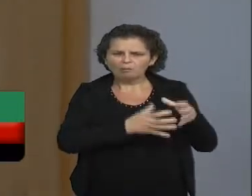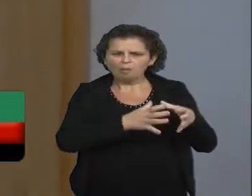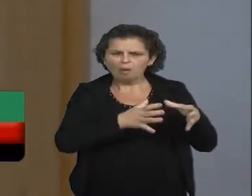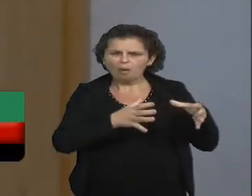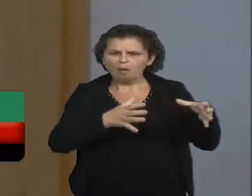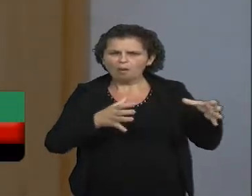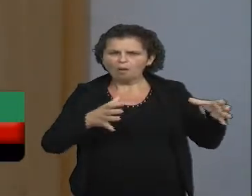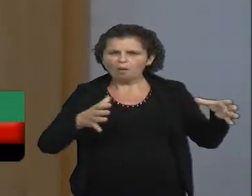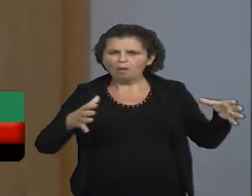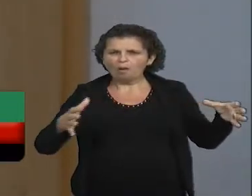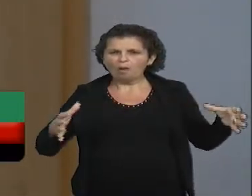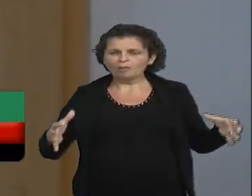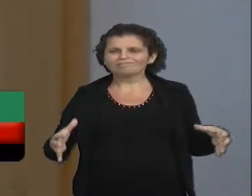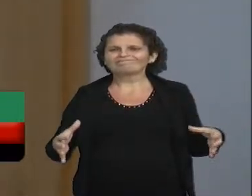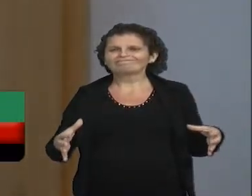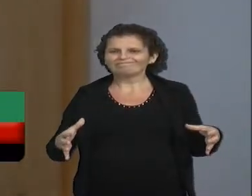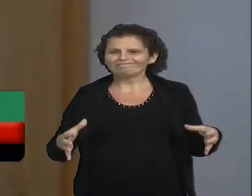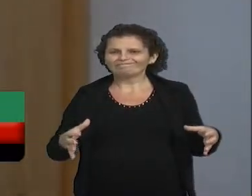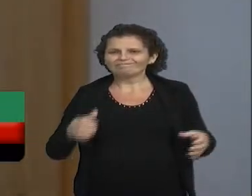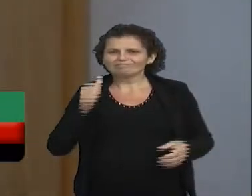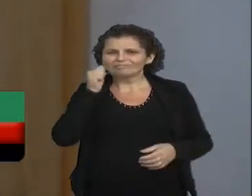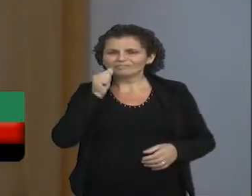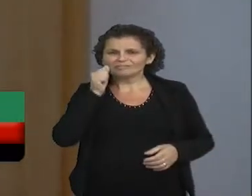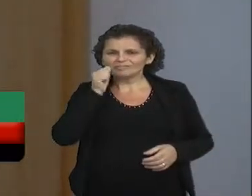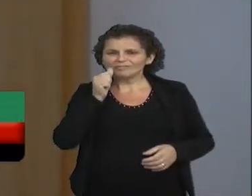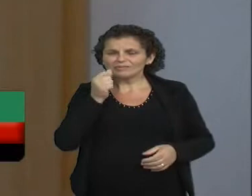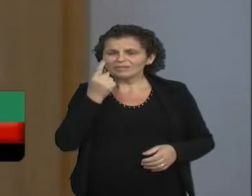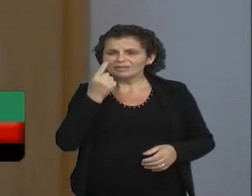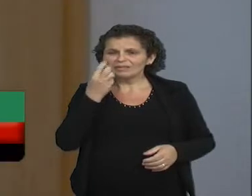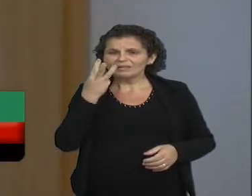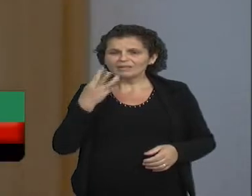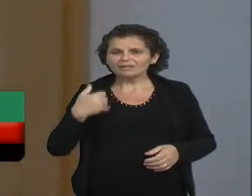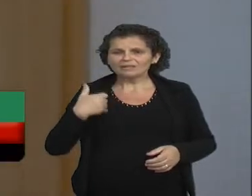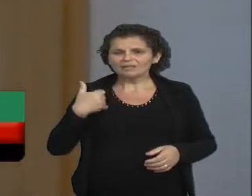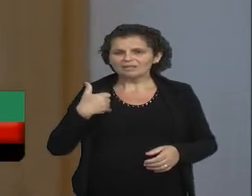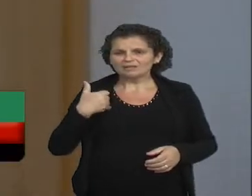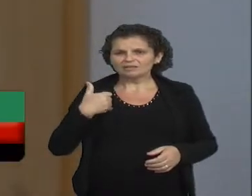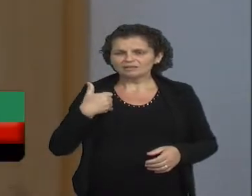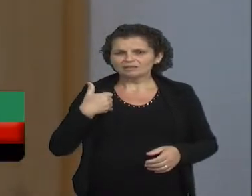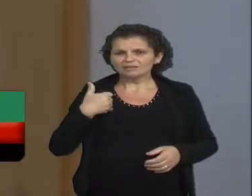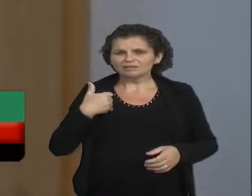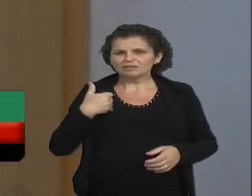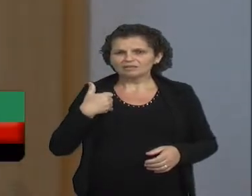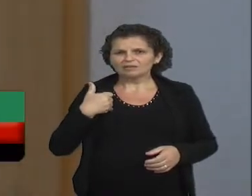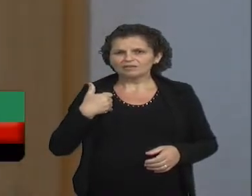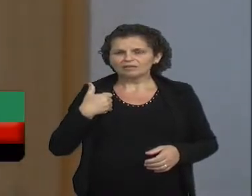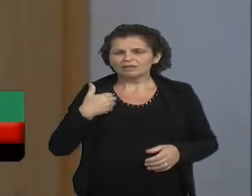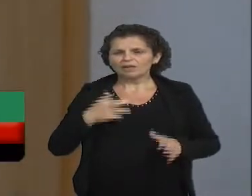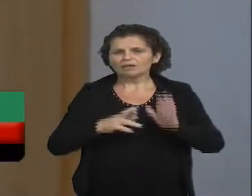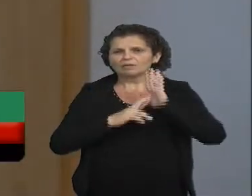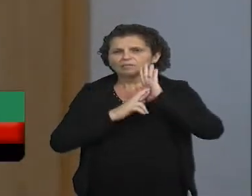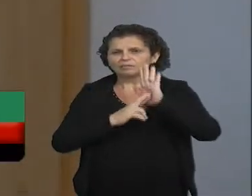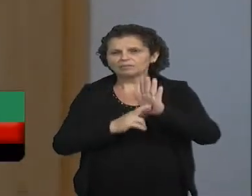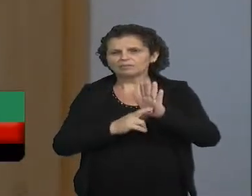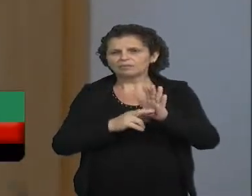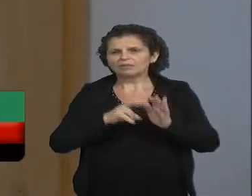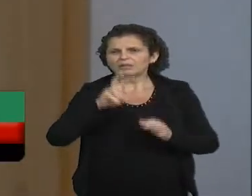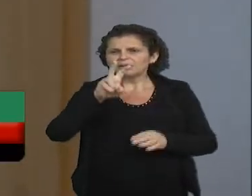a maioria das vítimas são meninas de 13 anos, o que representa mais